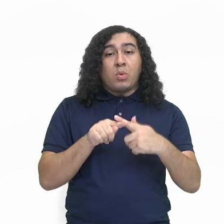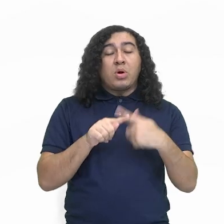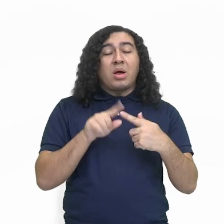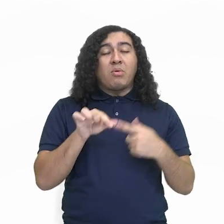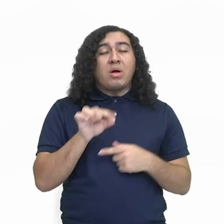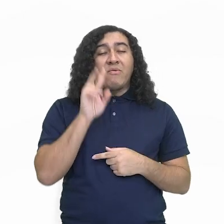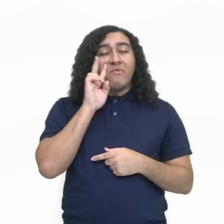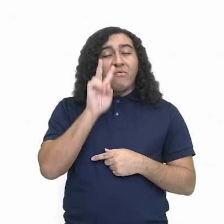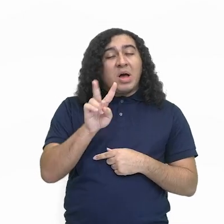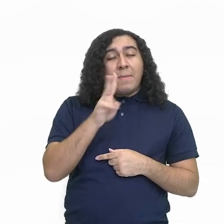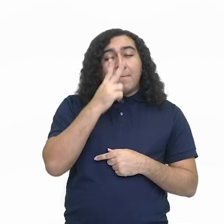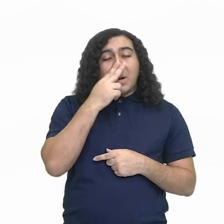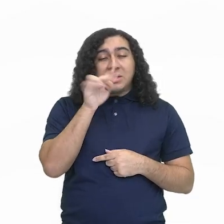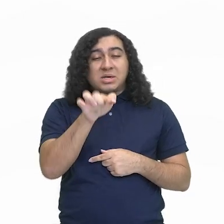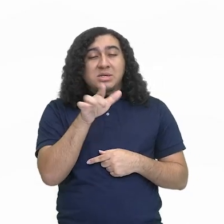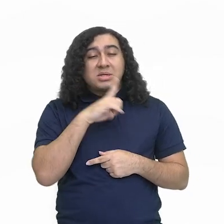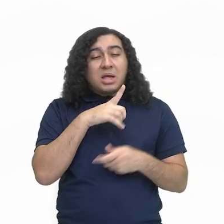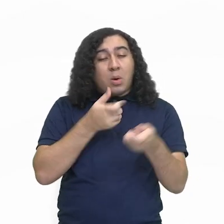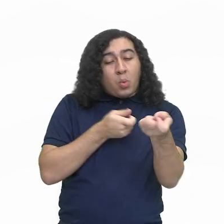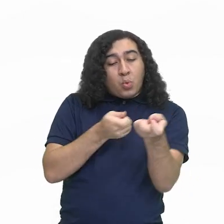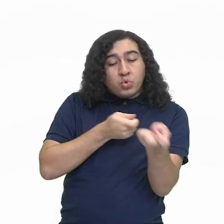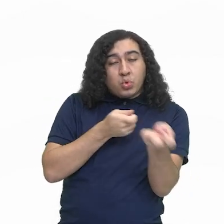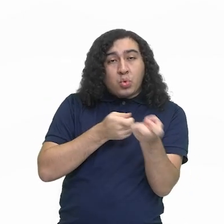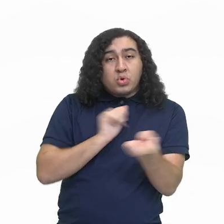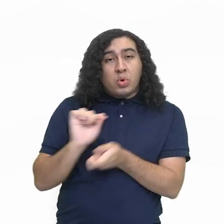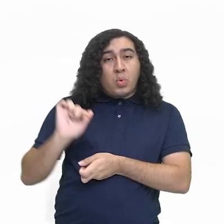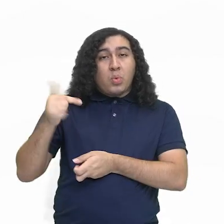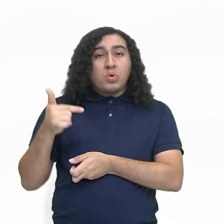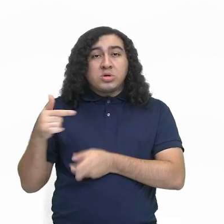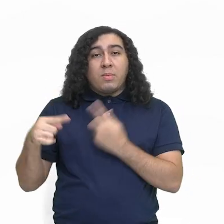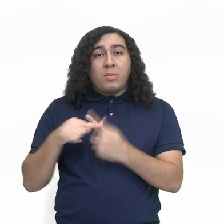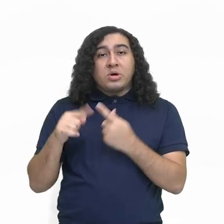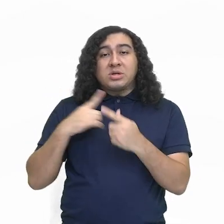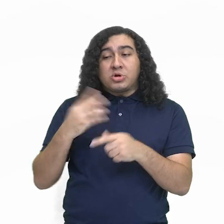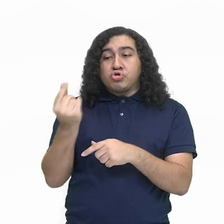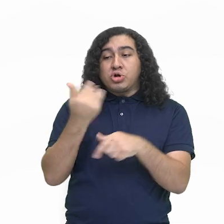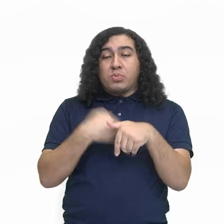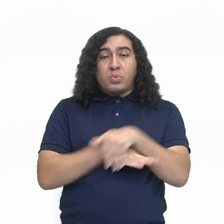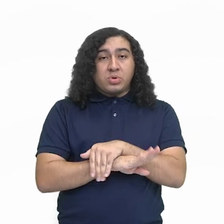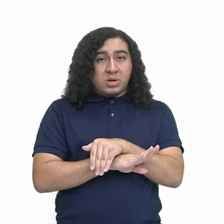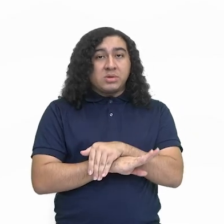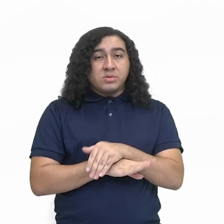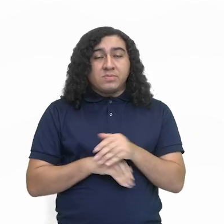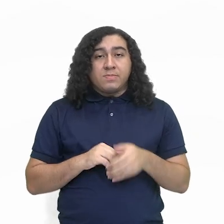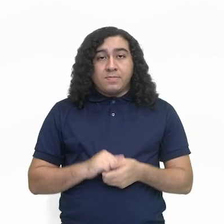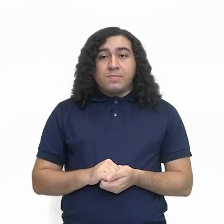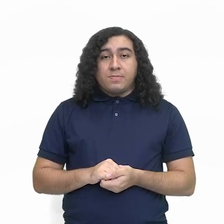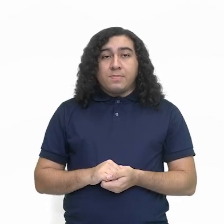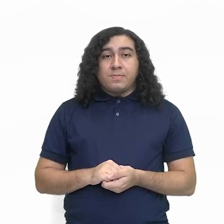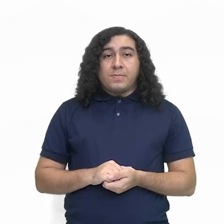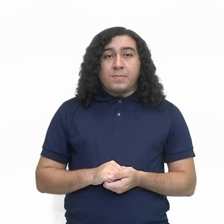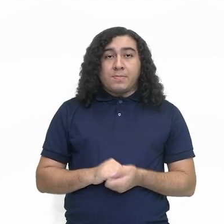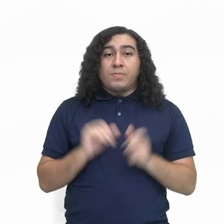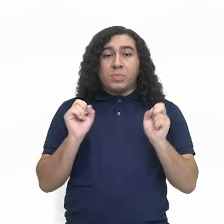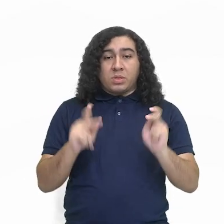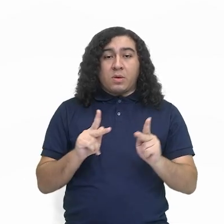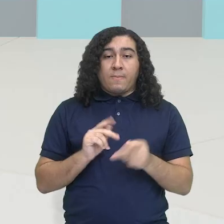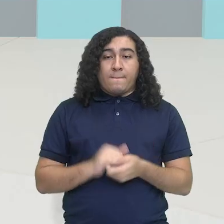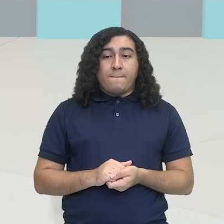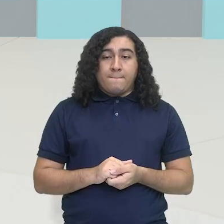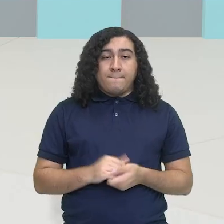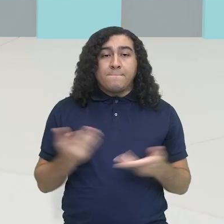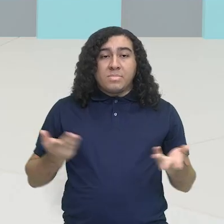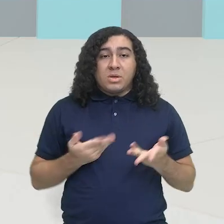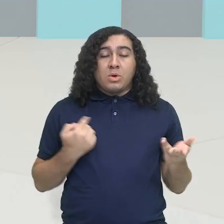Porque o resultado ele vai estar sendo alterado justamente porque está rolando ali dinheiro por trás dessa situação. Muito bem, agora